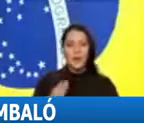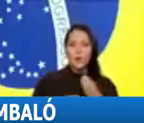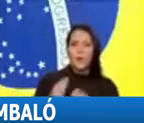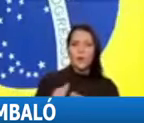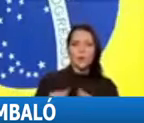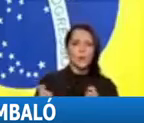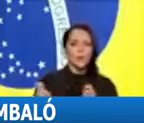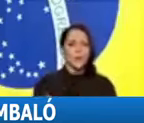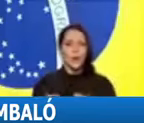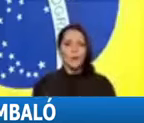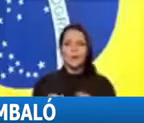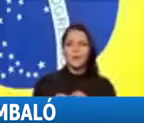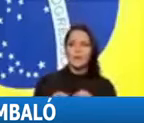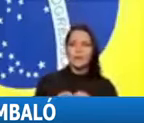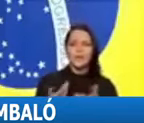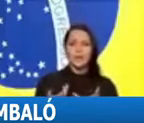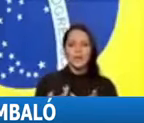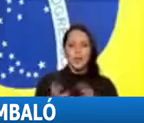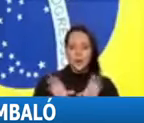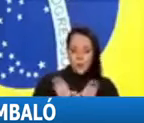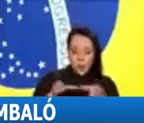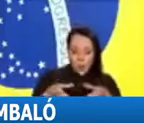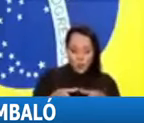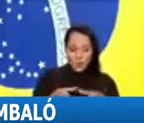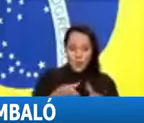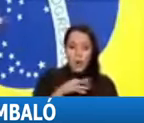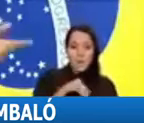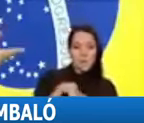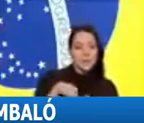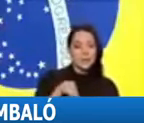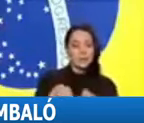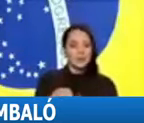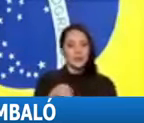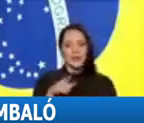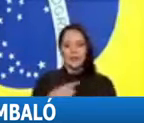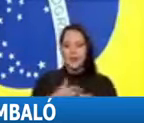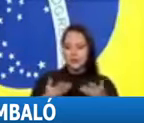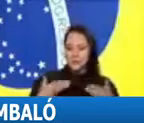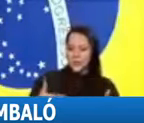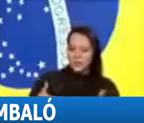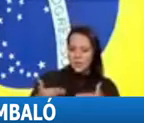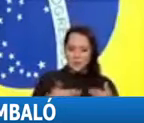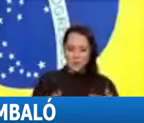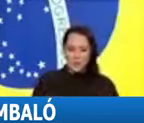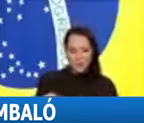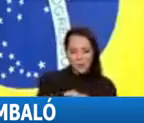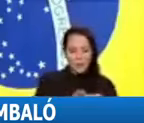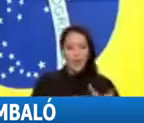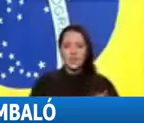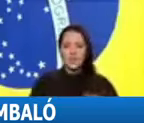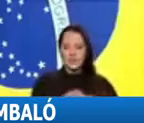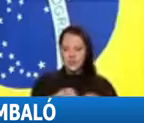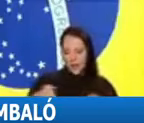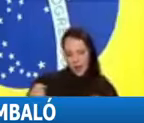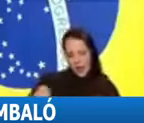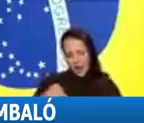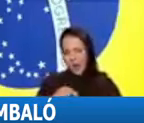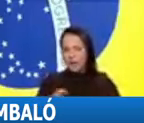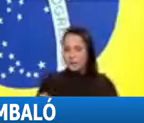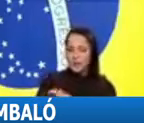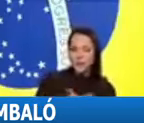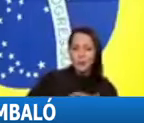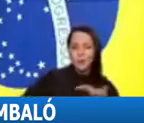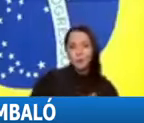que nós podemos fazer uma comissão mista estamos ministeriais diferentes áreas para os para fundarmos